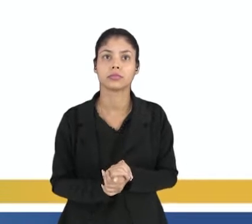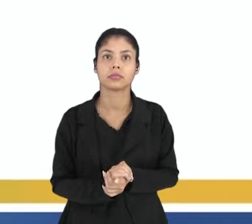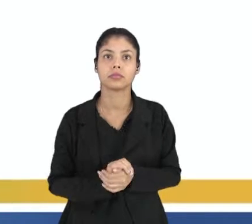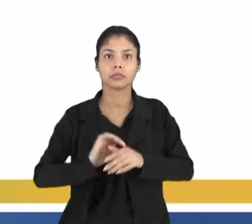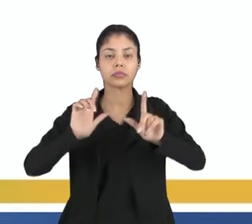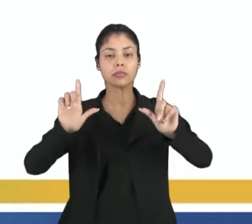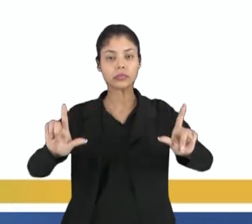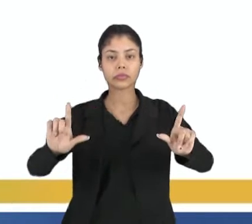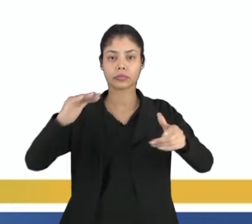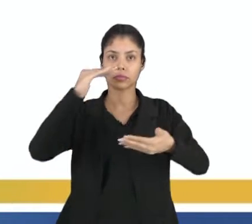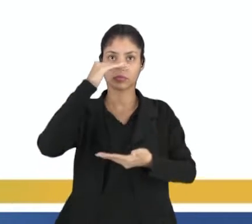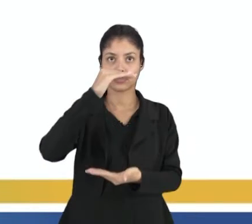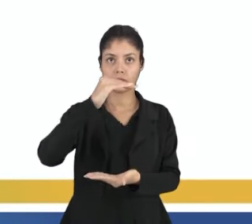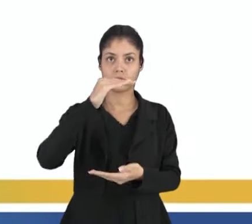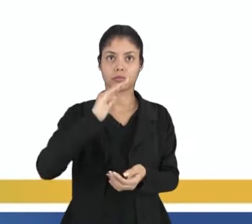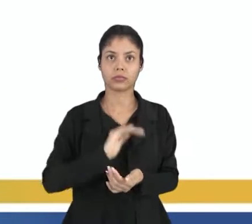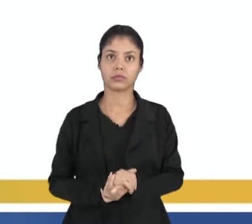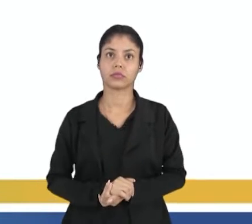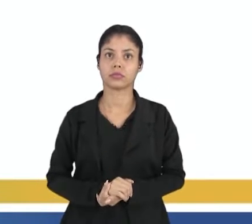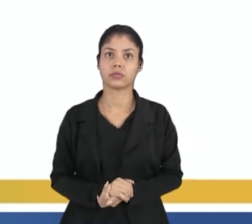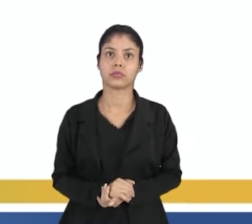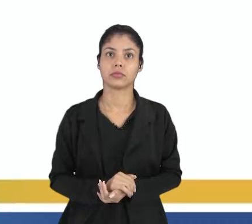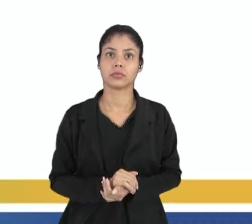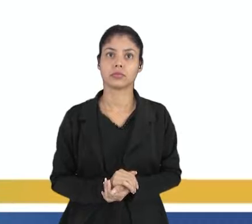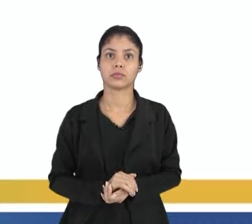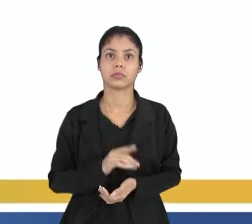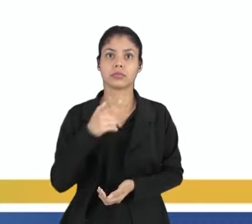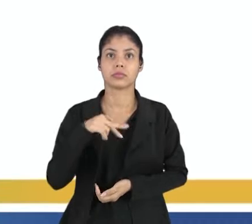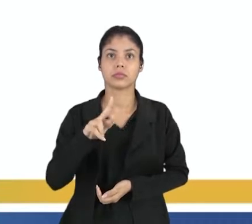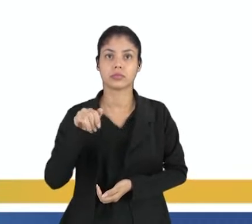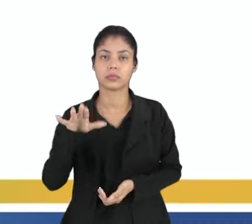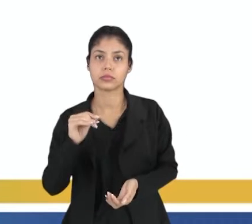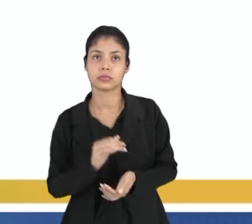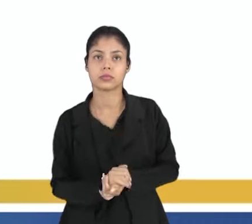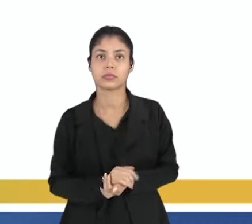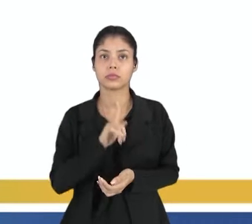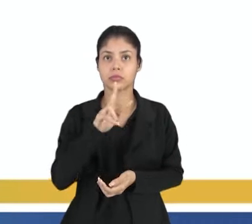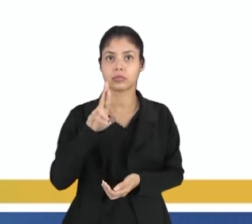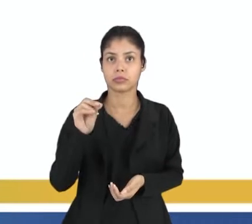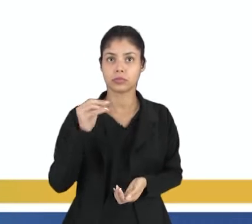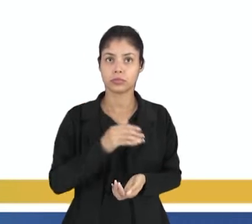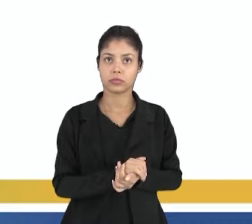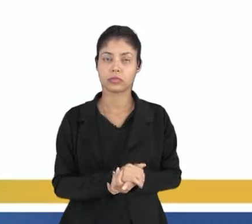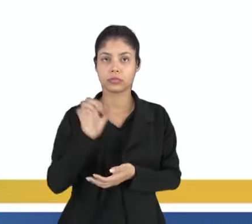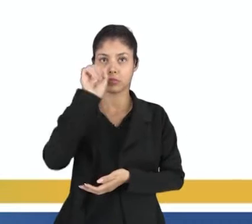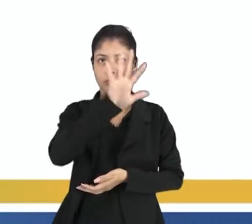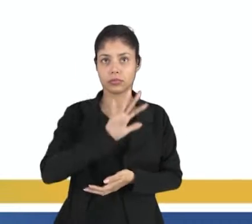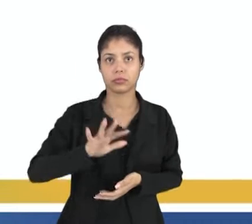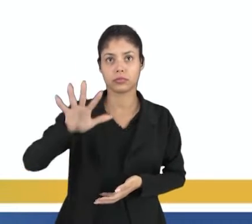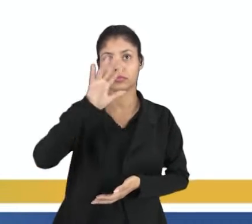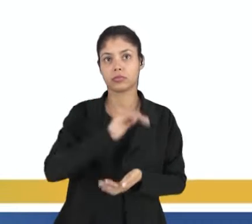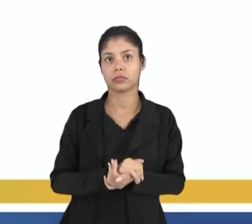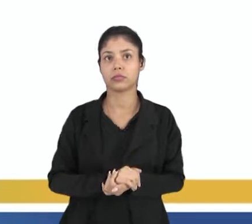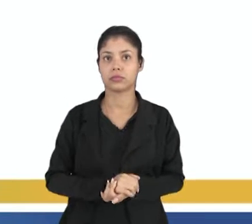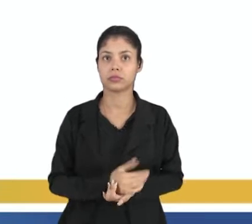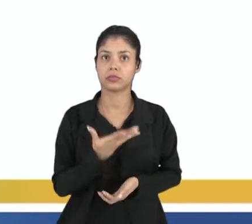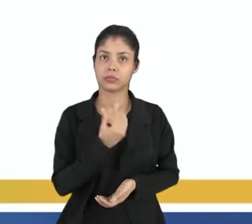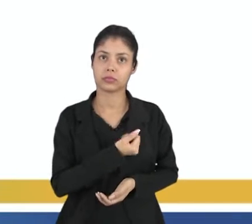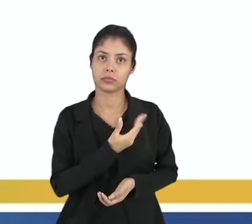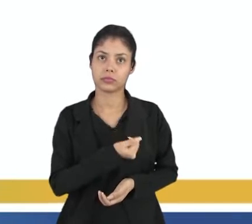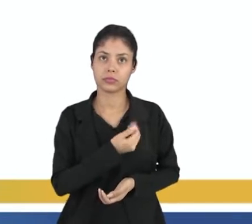textos, os ícones seriam quadros, fundos, legendas, mapas, números, fundos,